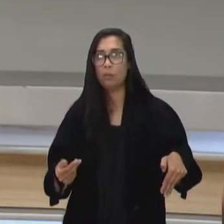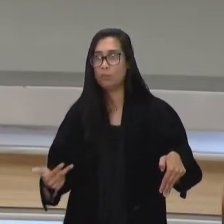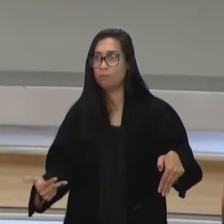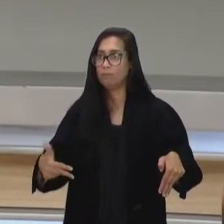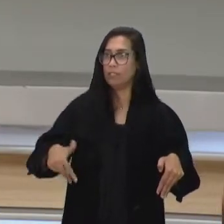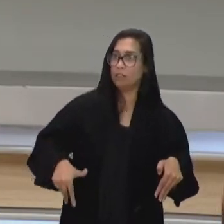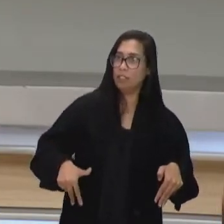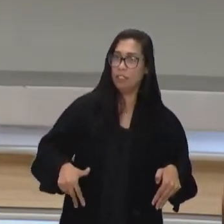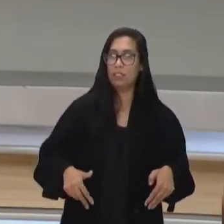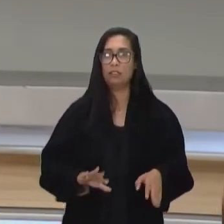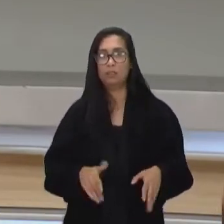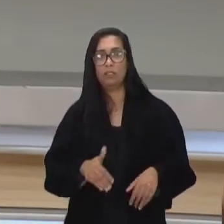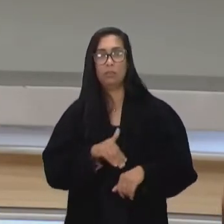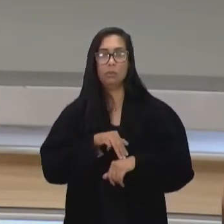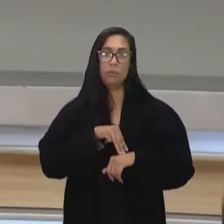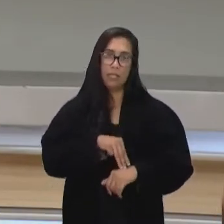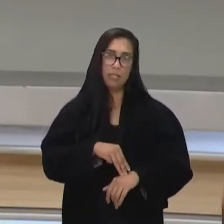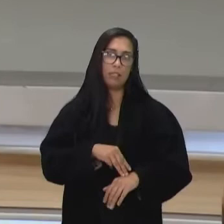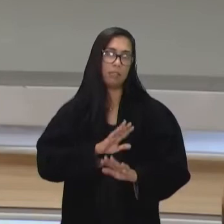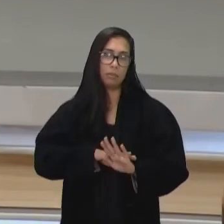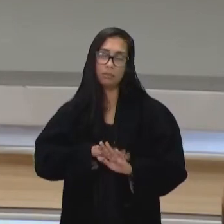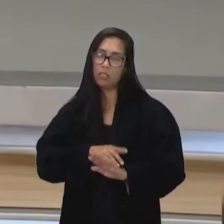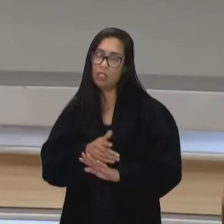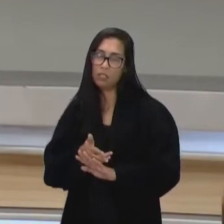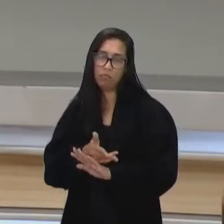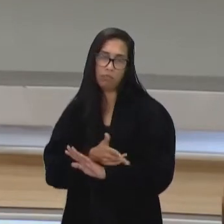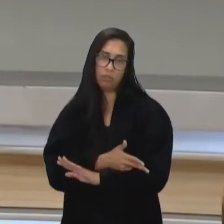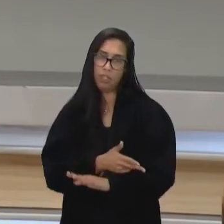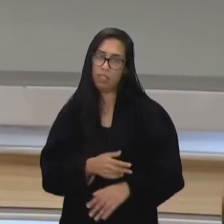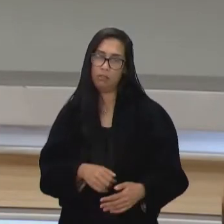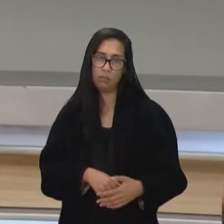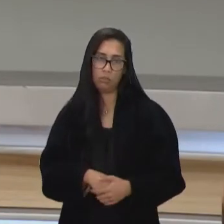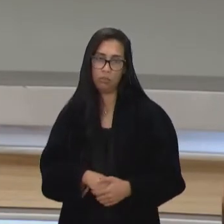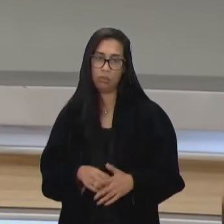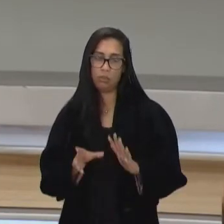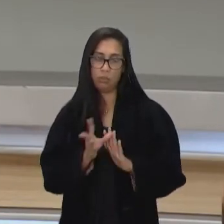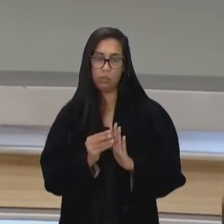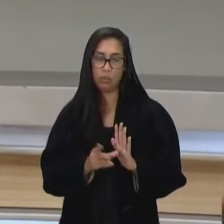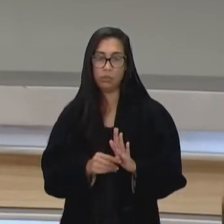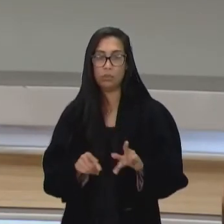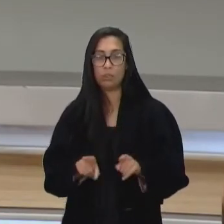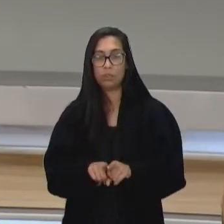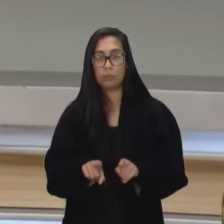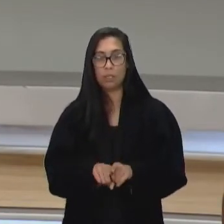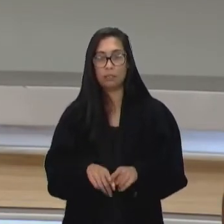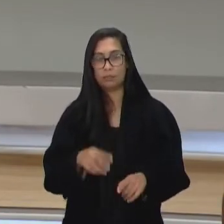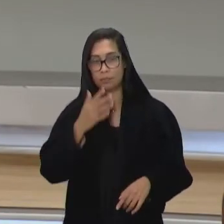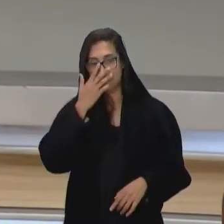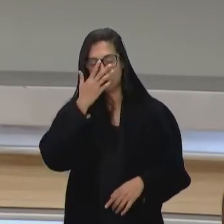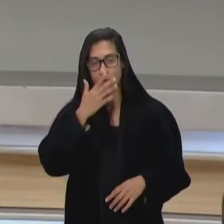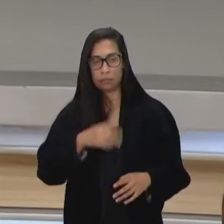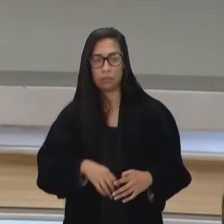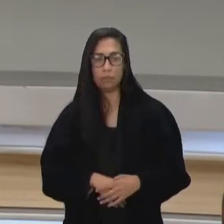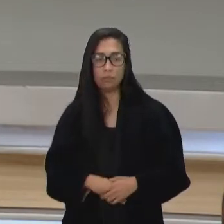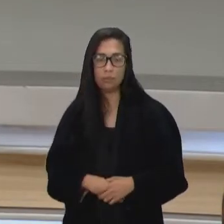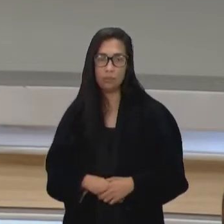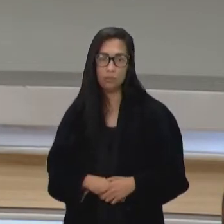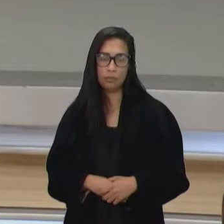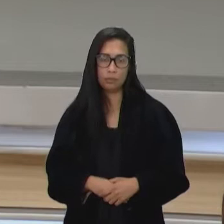um saco de ouro que tem ali, não sei aonde, tal. Falando em saco de ouro, falando nessa questão, vocês